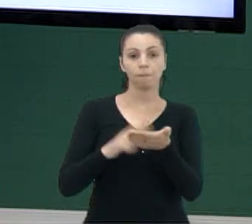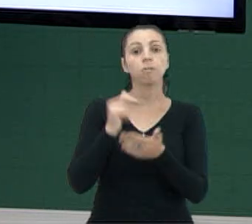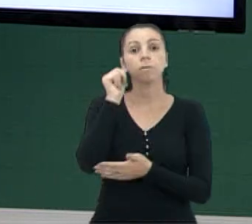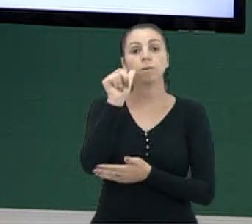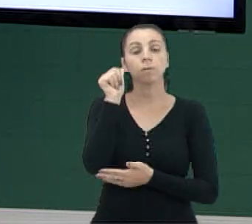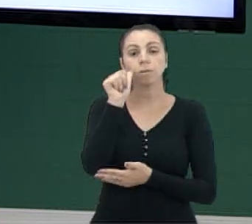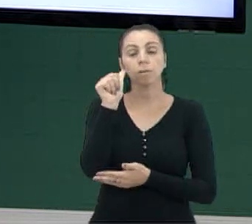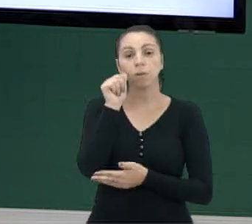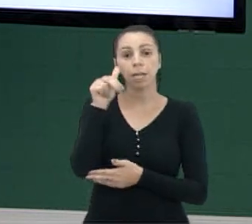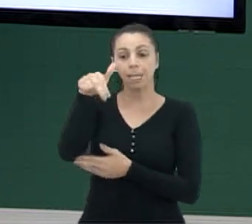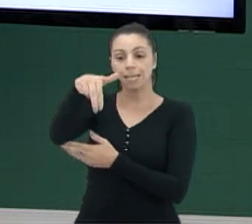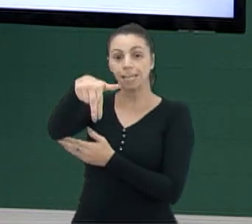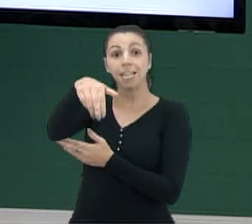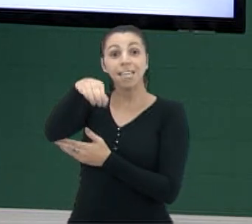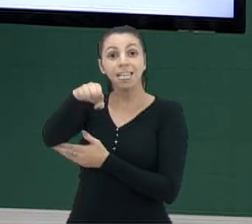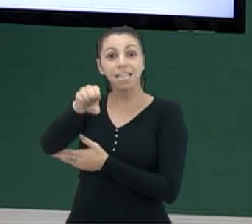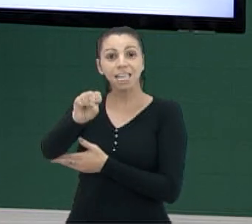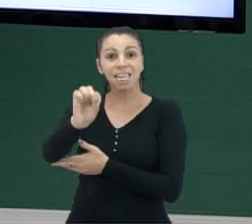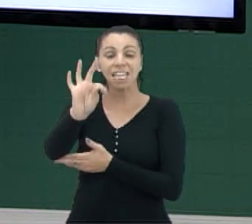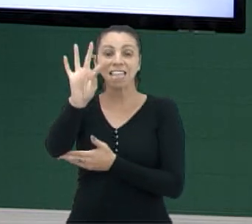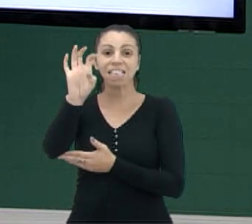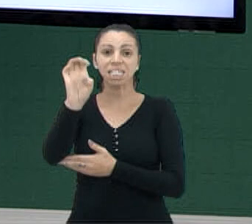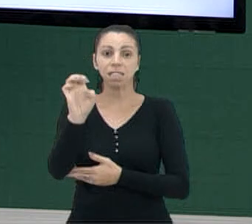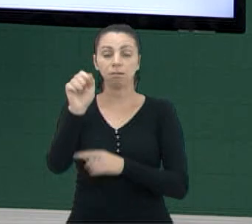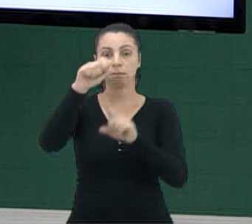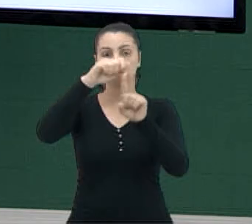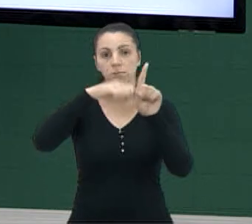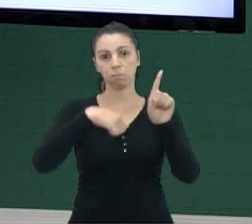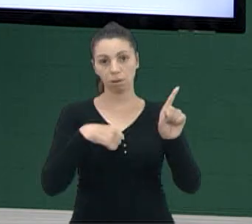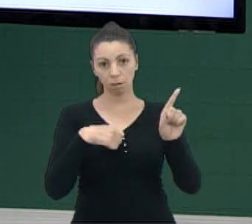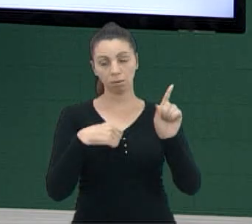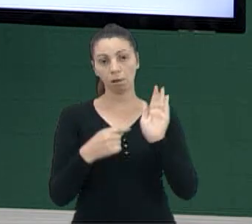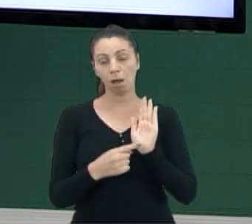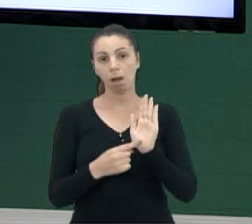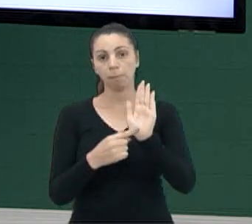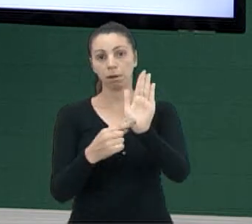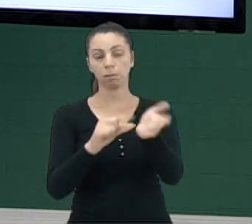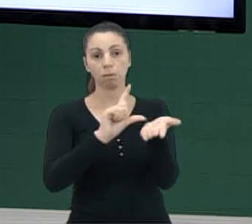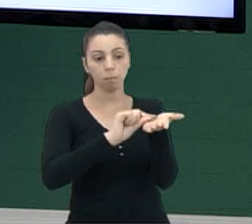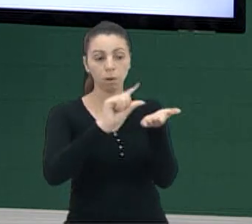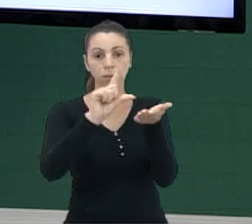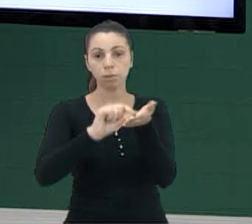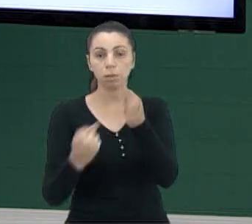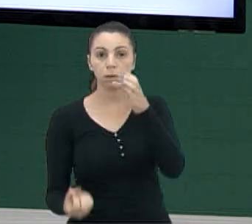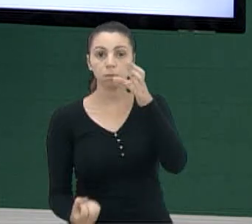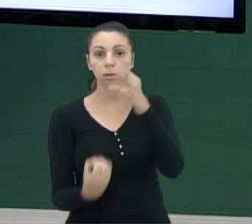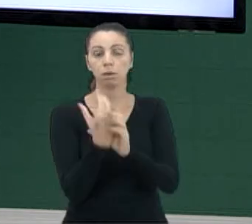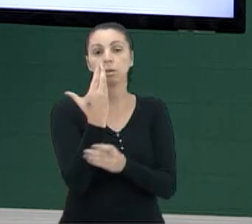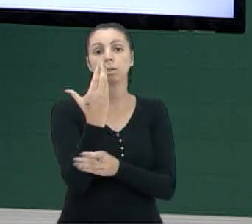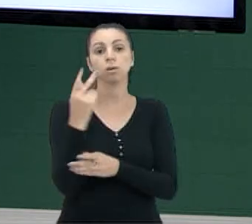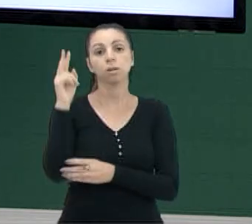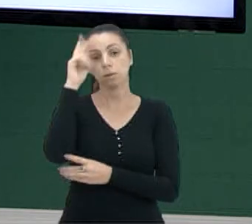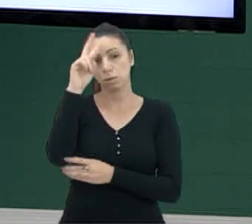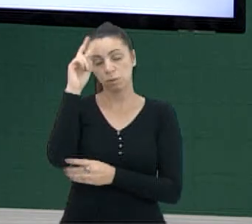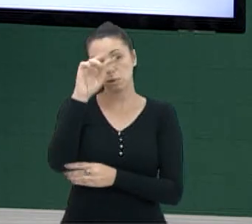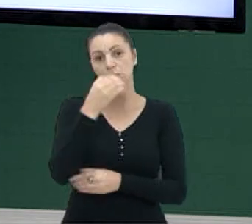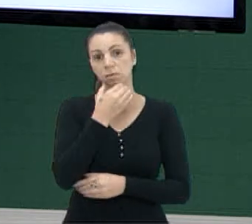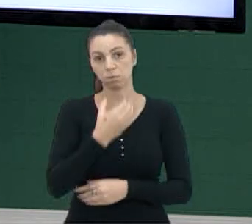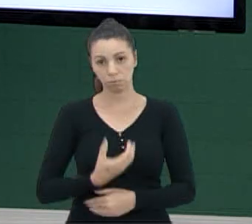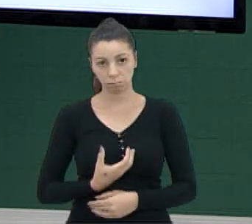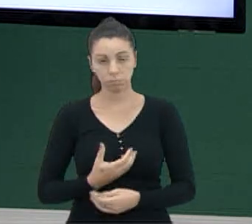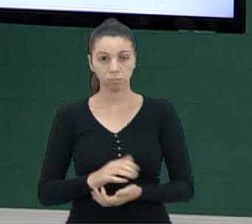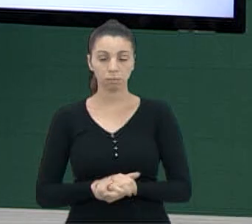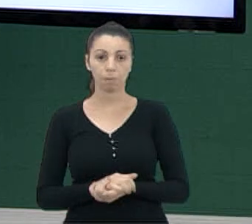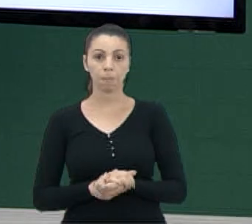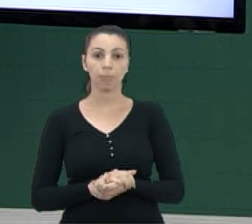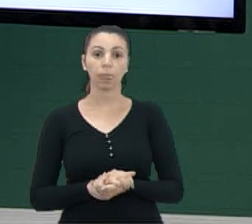feminina, neste mês, apresenta um artigo sobre a origem e história do Natal. Vejam que dentro